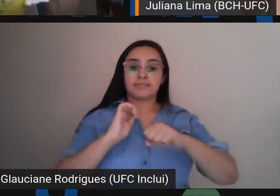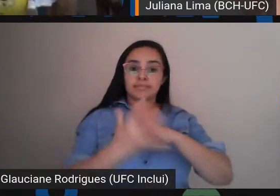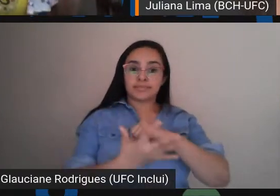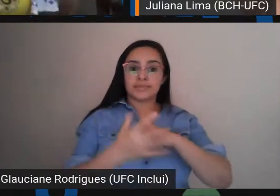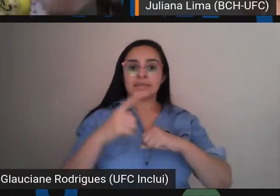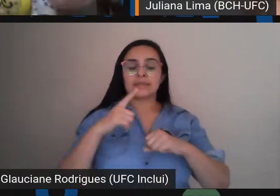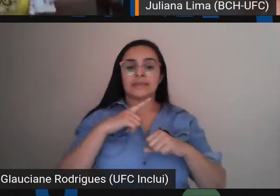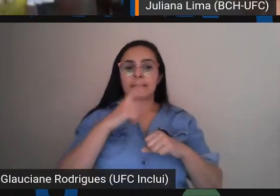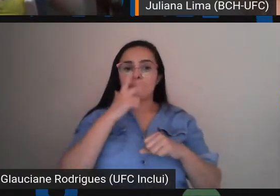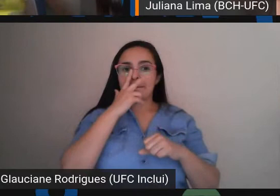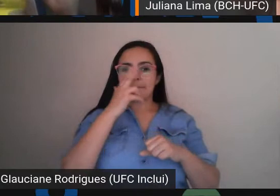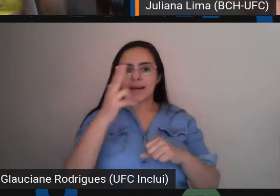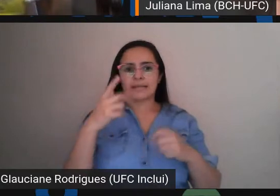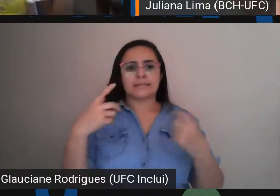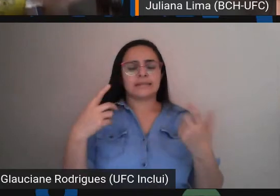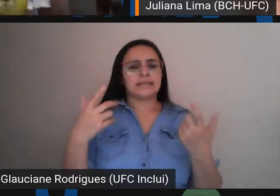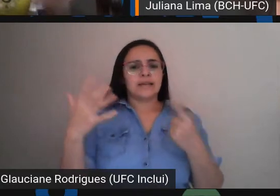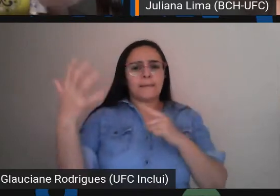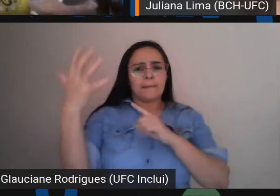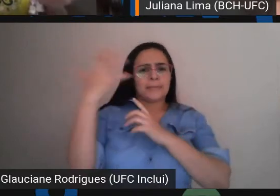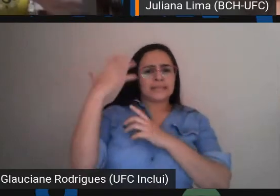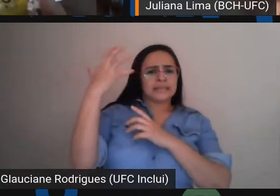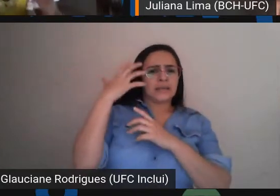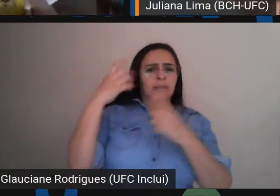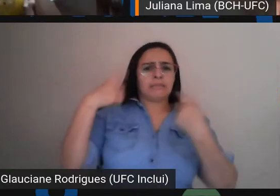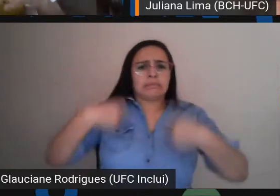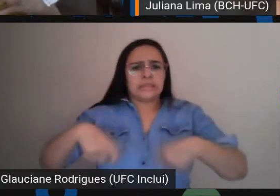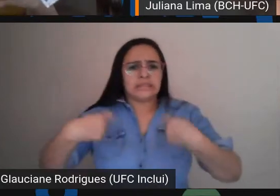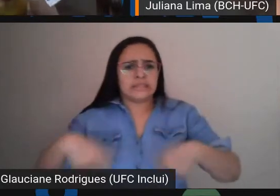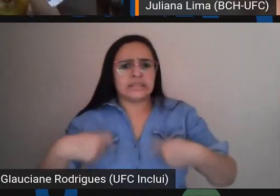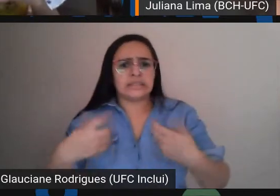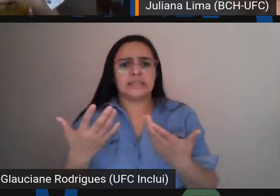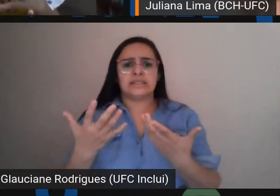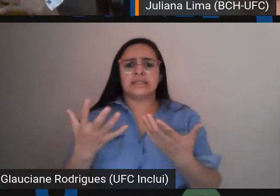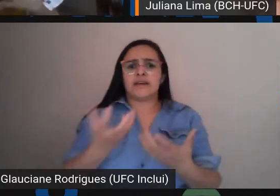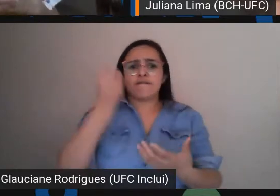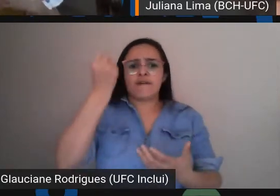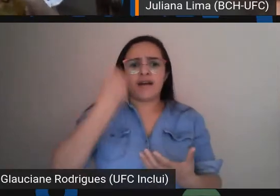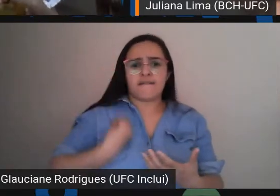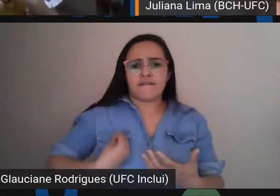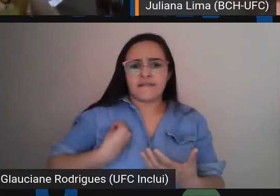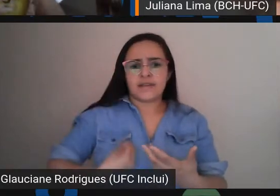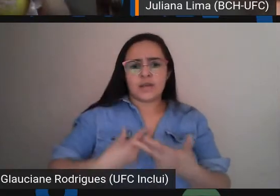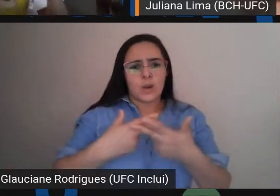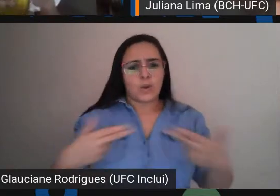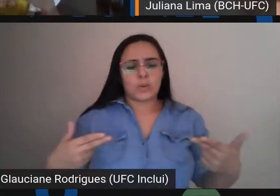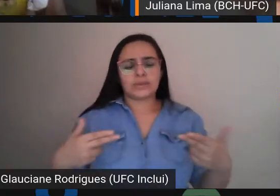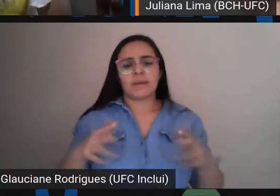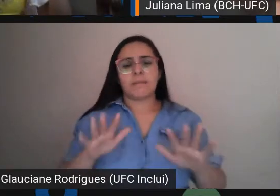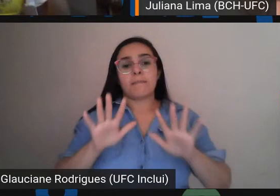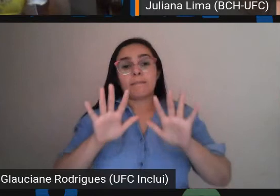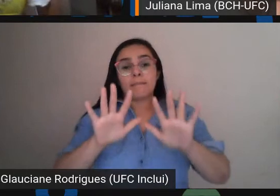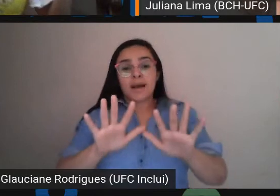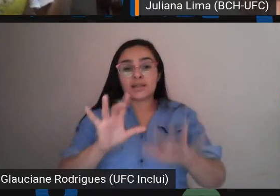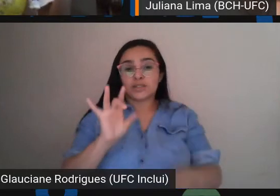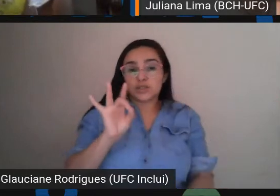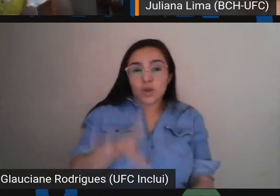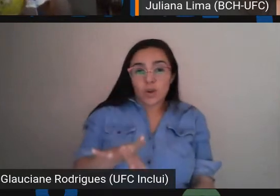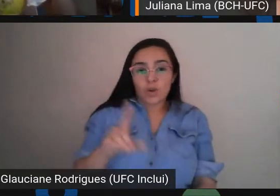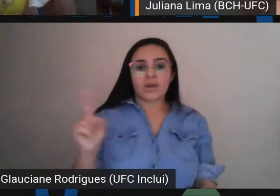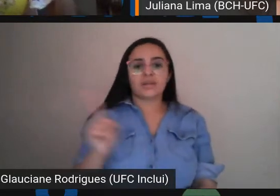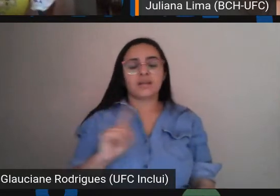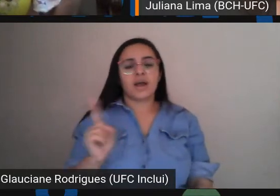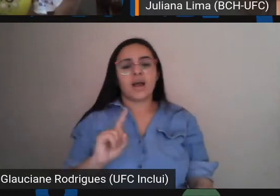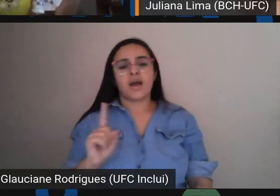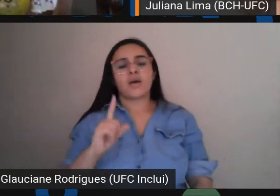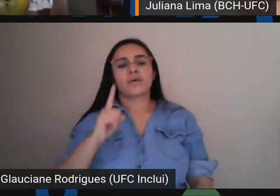assim, temos que salvar essa vida, vai acontecer uma catástrofe, enfim. Mas não é só isso, a vida tem ali uma